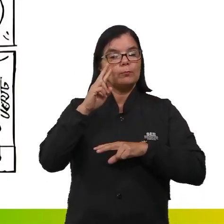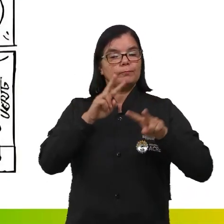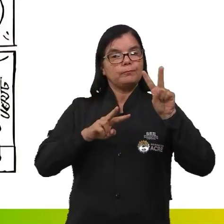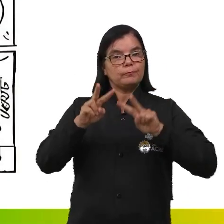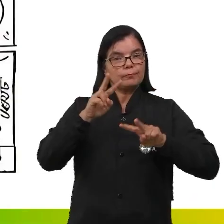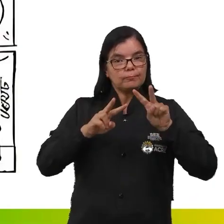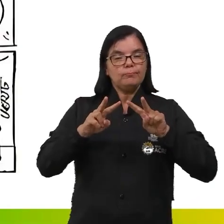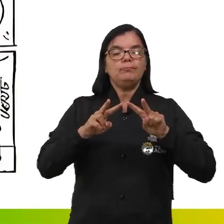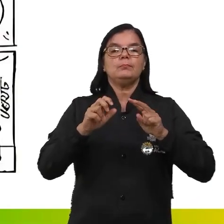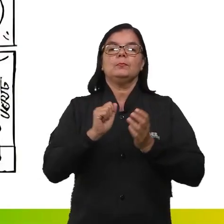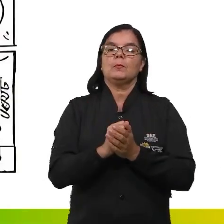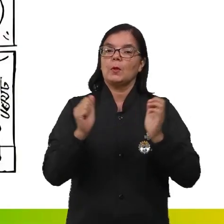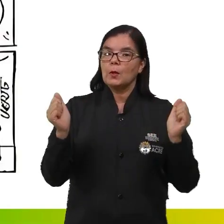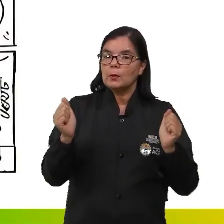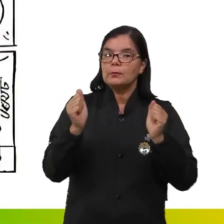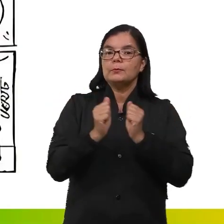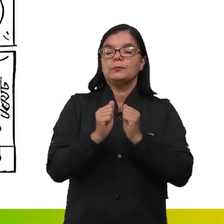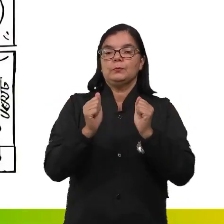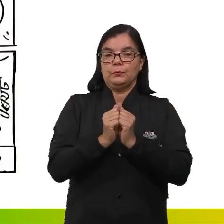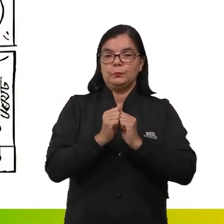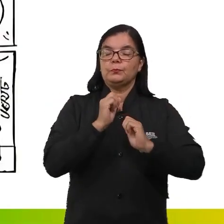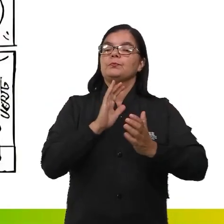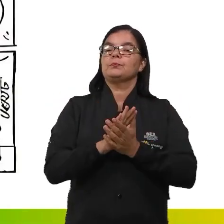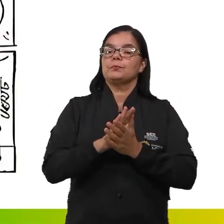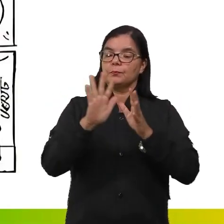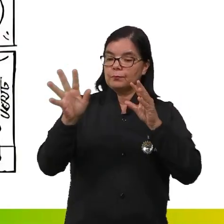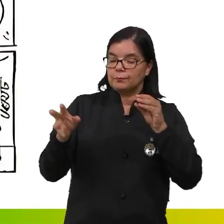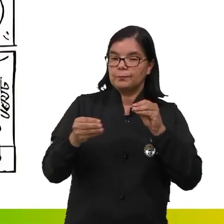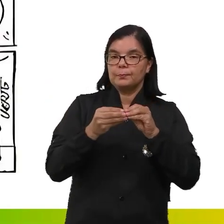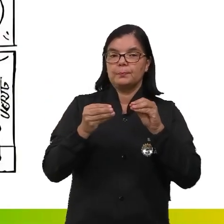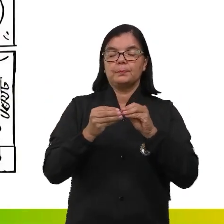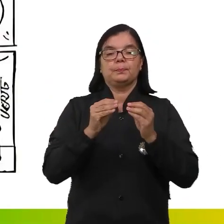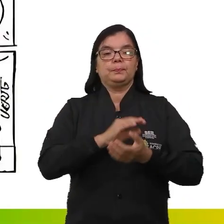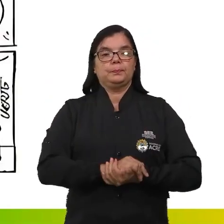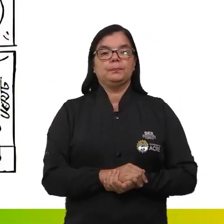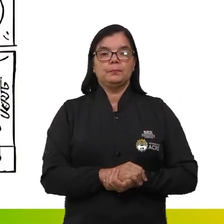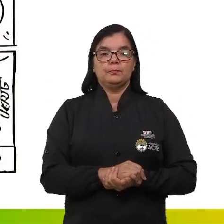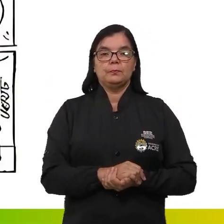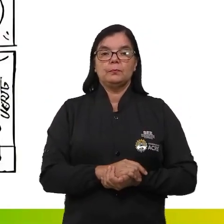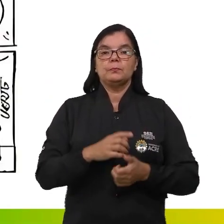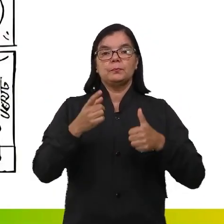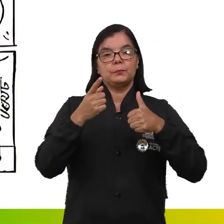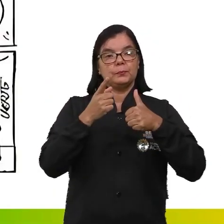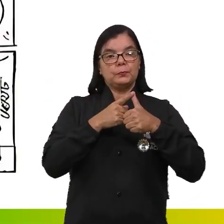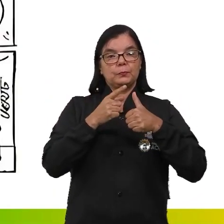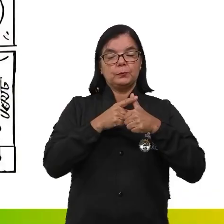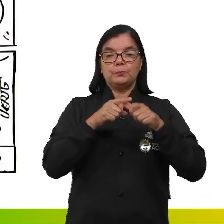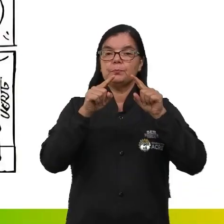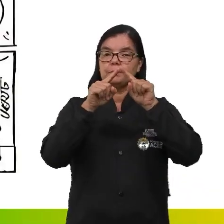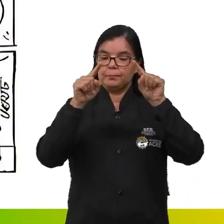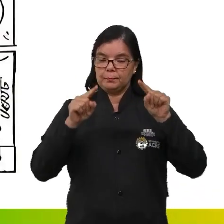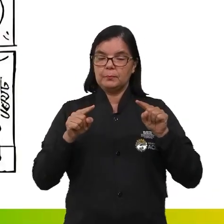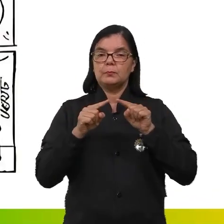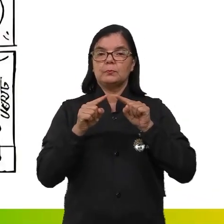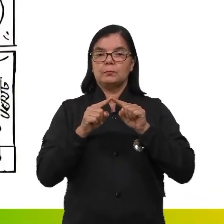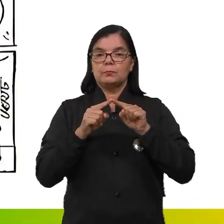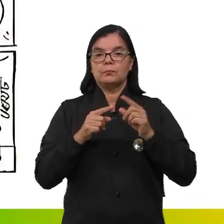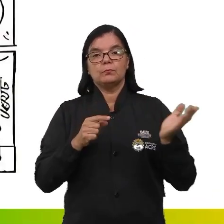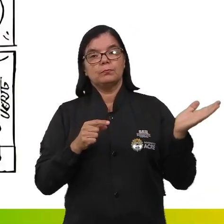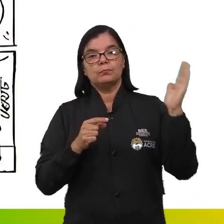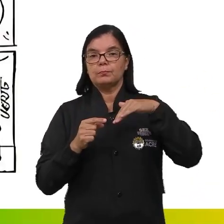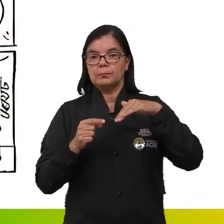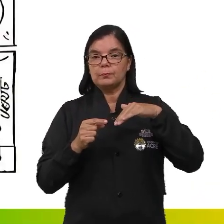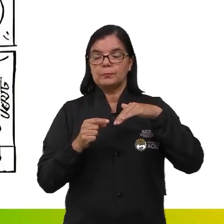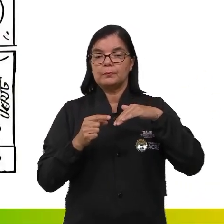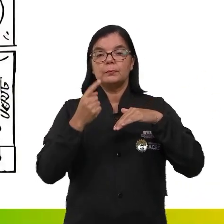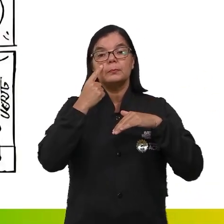linguagem verbal, e juntas elas se complementam. Olha só, no primeiro quadrinho eu tenho o seguinte... Próximo, o que é